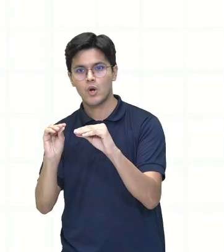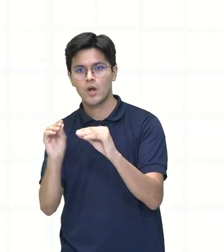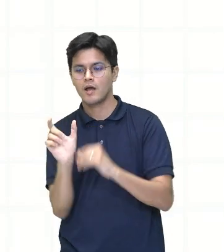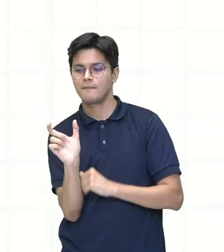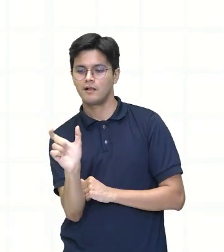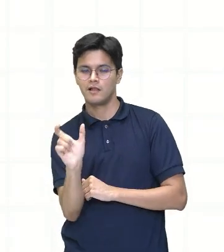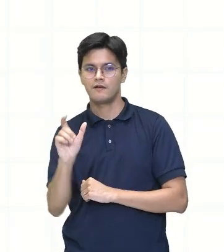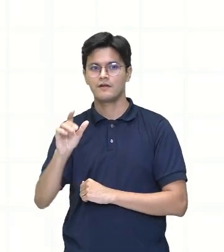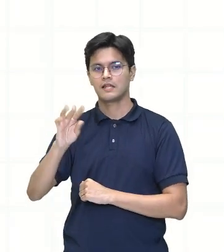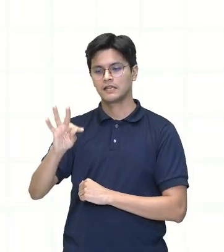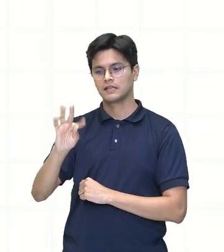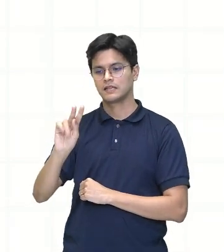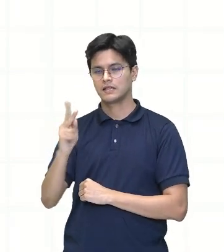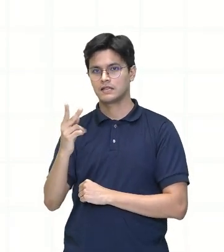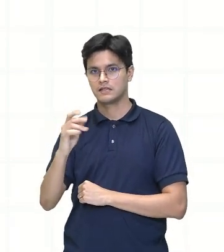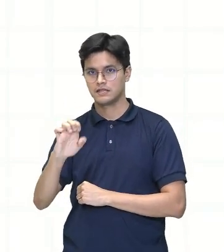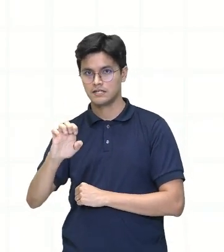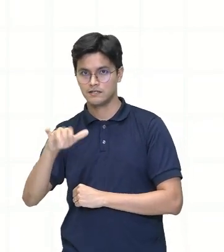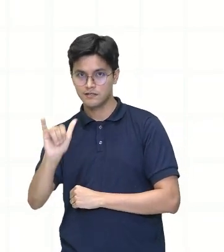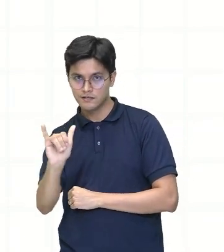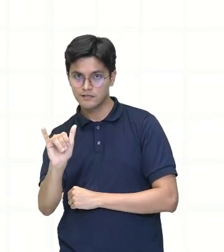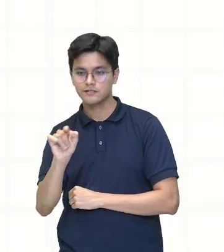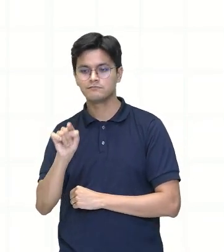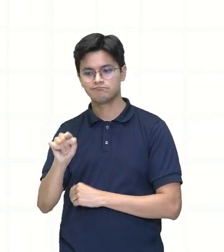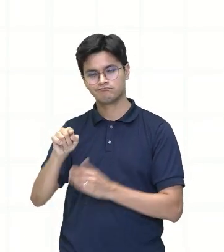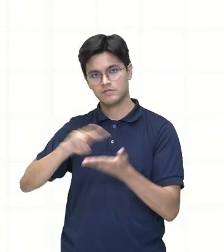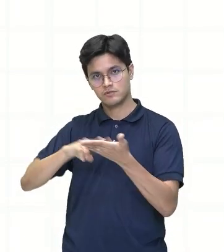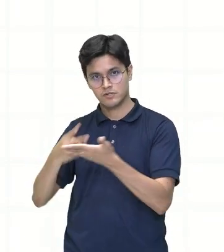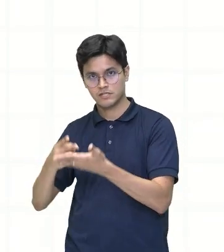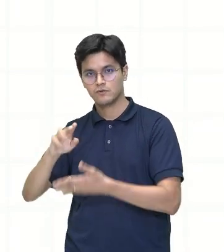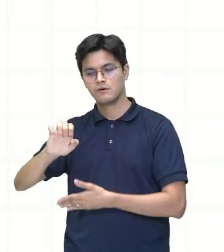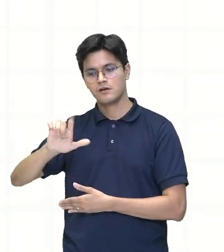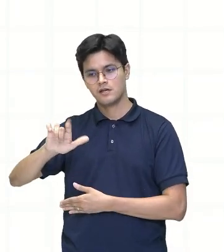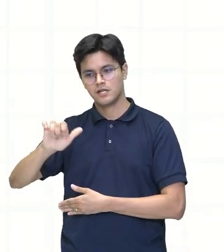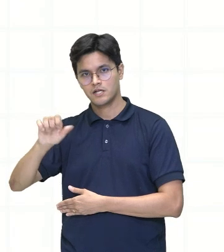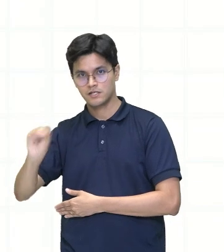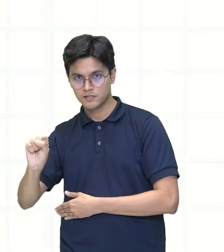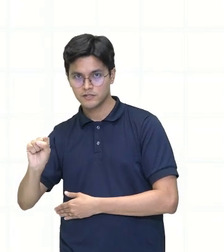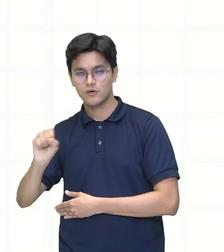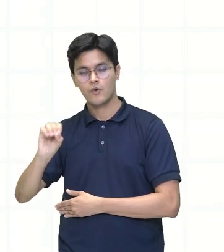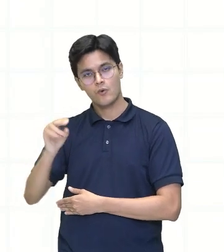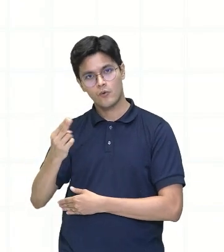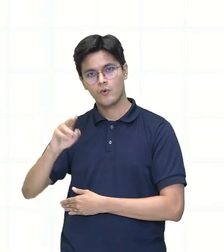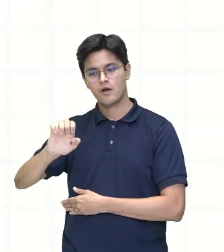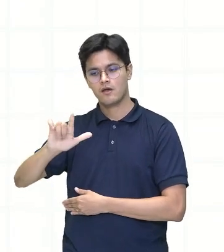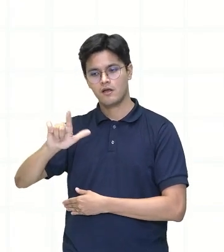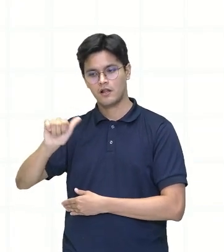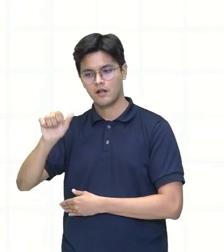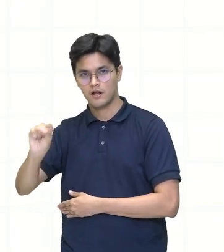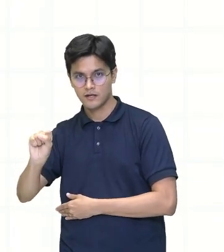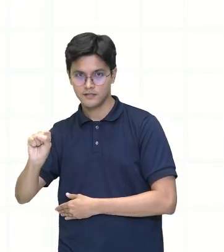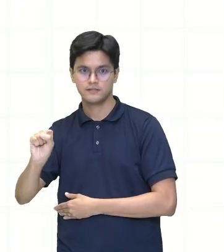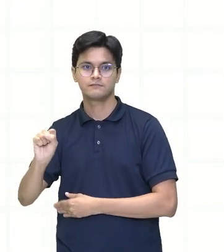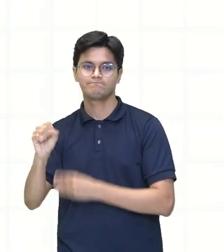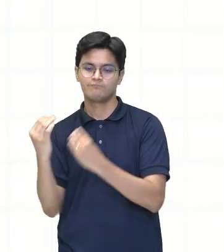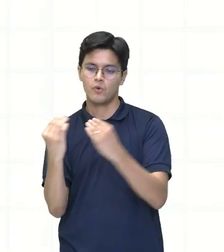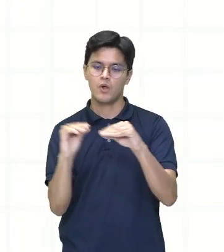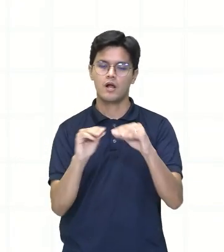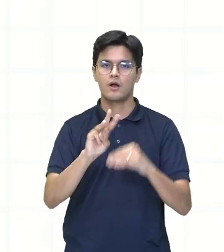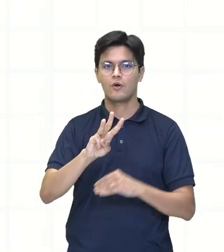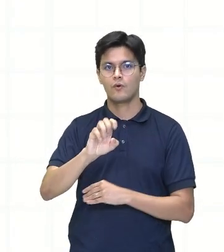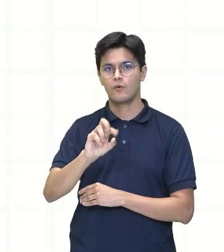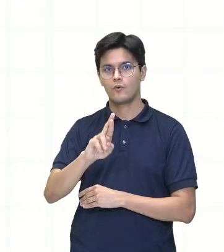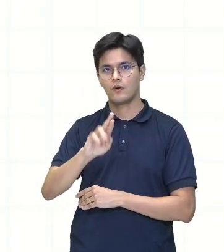be, certo? E agora, a diferença é aqui. Depois do verbo to be, eu